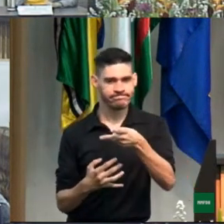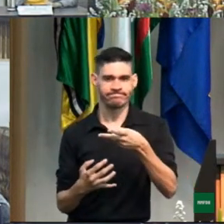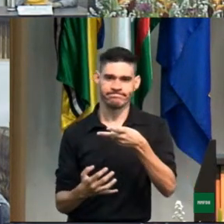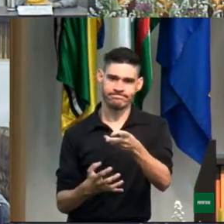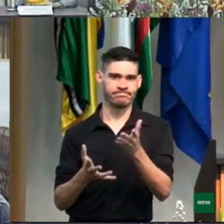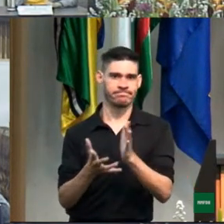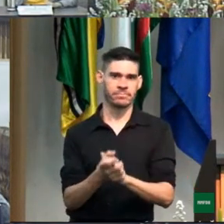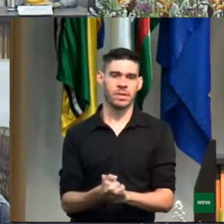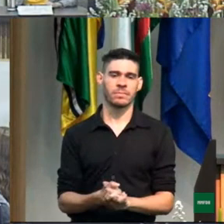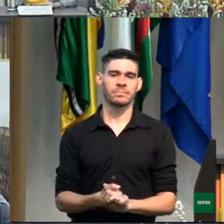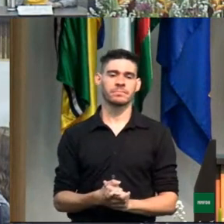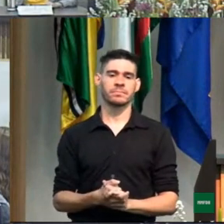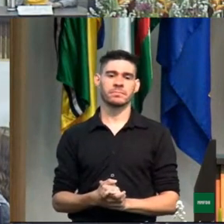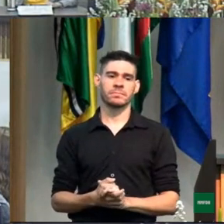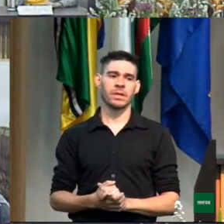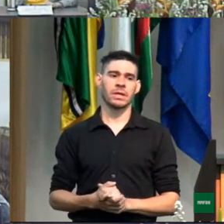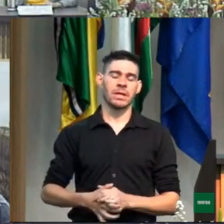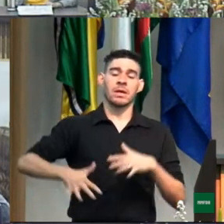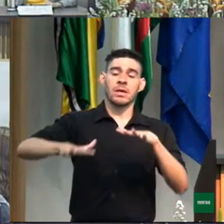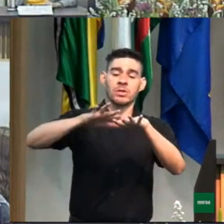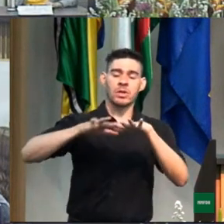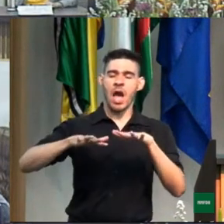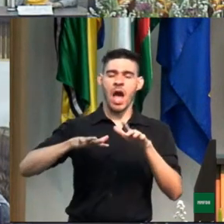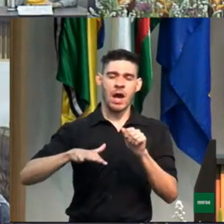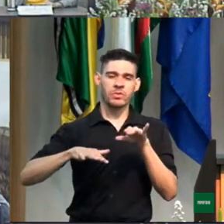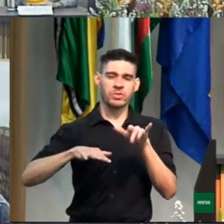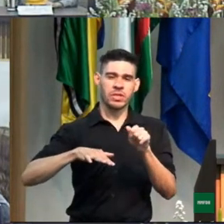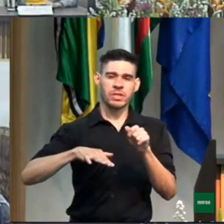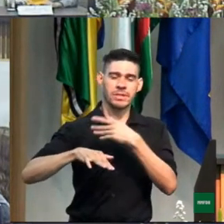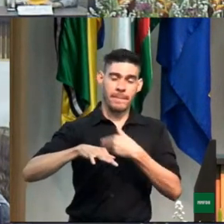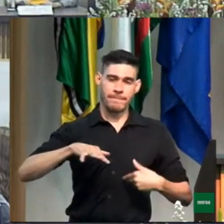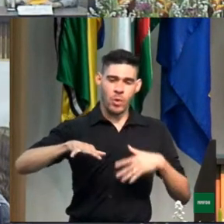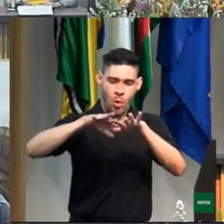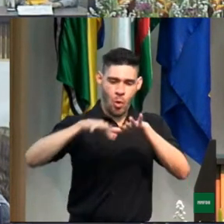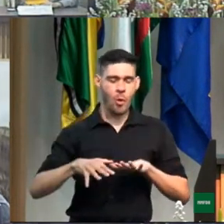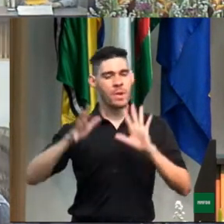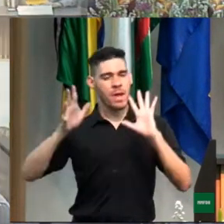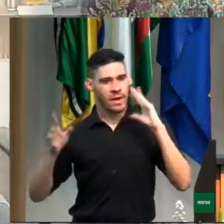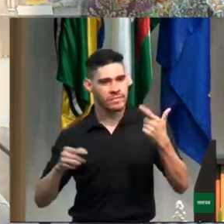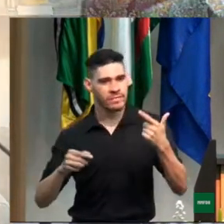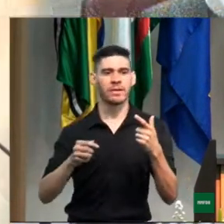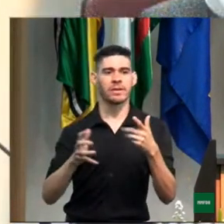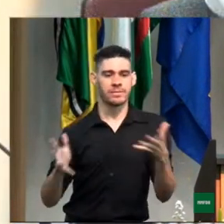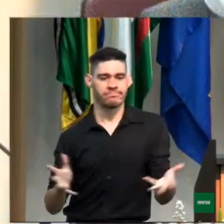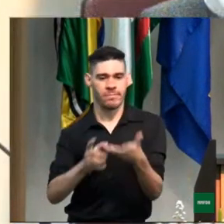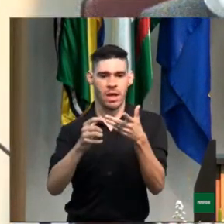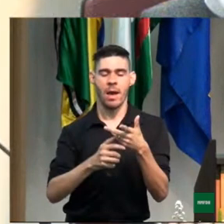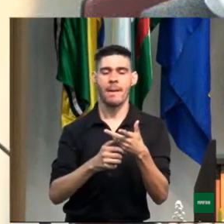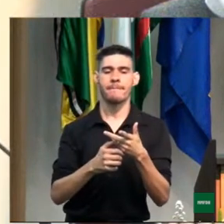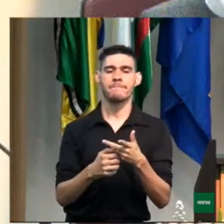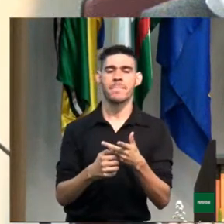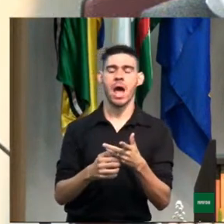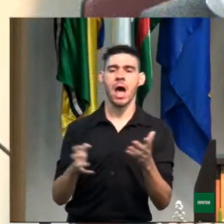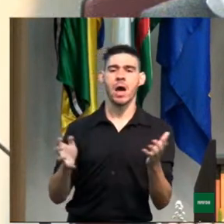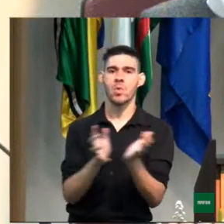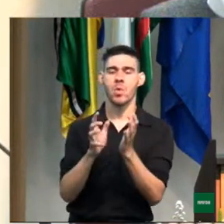de audiências públicas, eventos que nós temos promovido pela Frente Parlamentar lá no Congresso